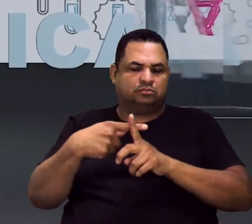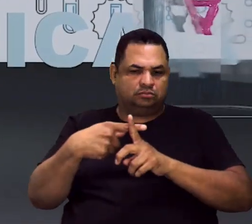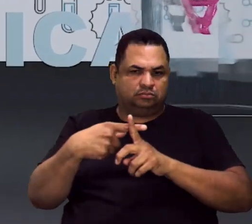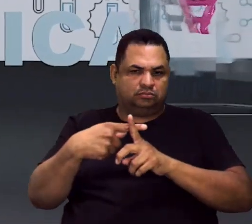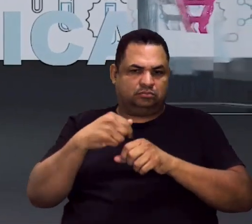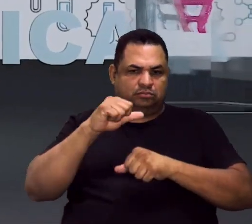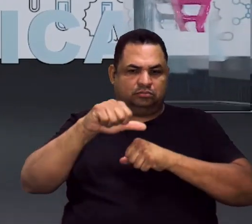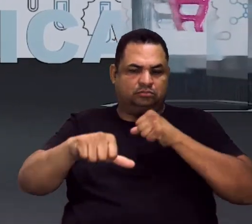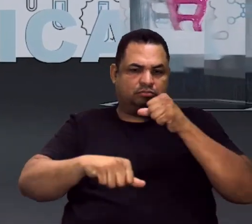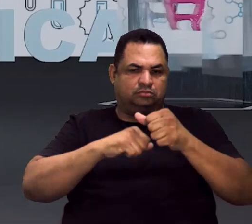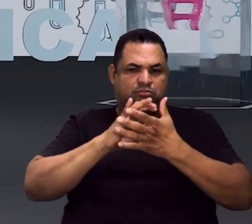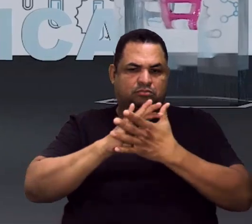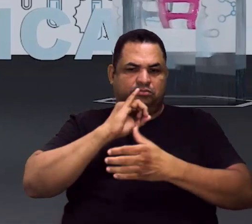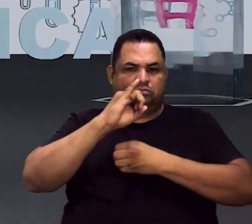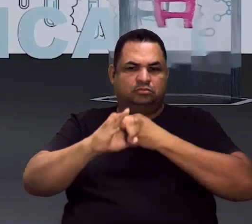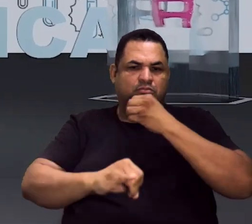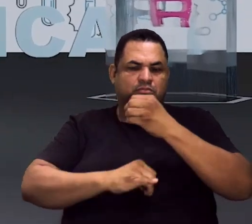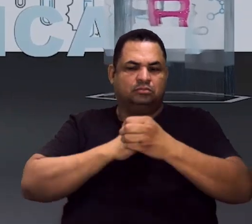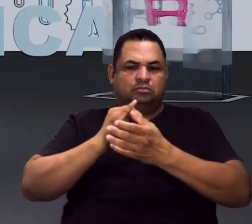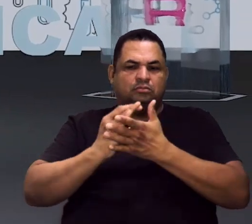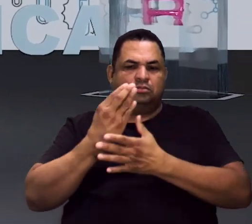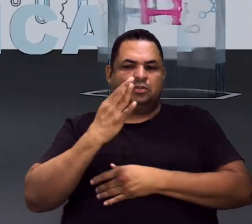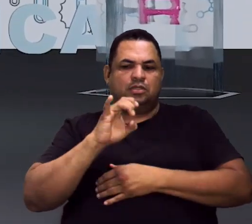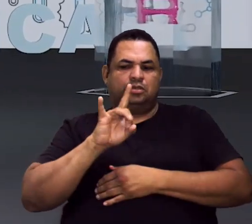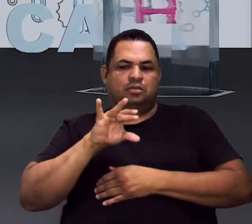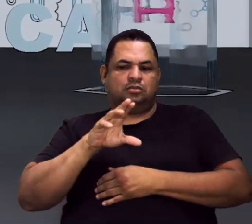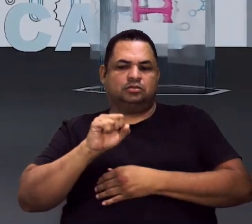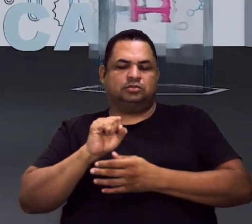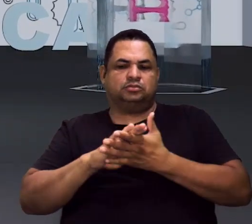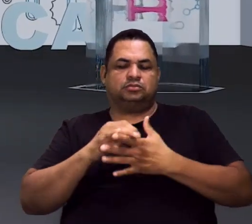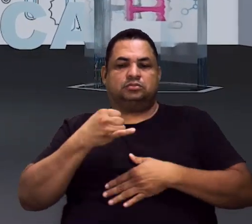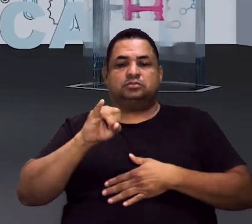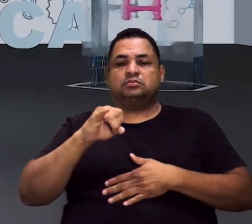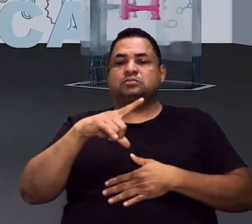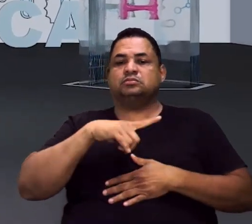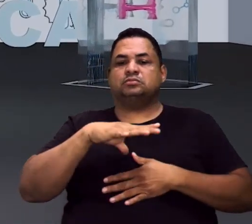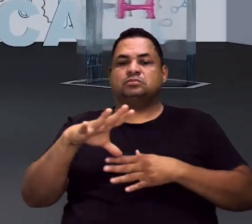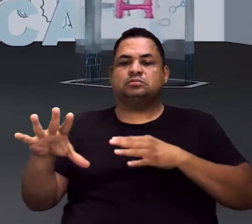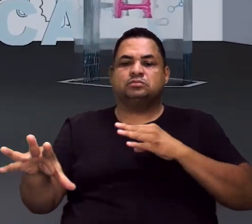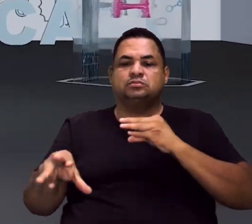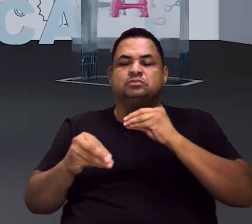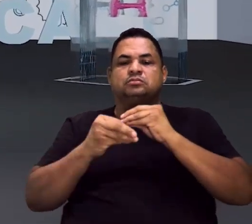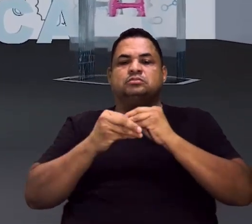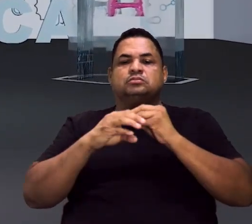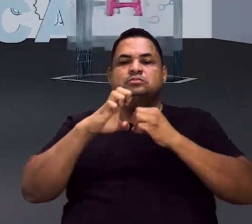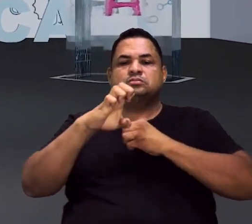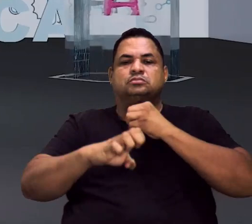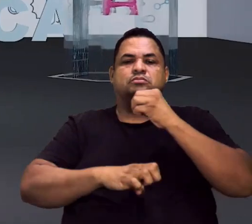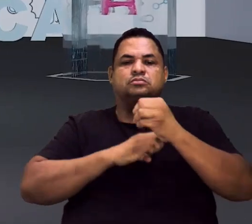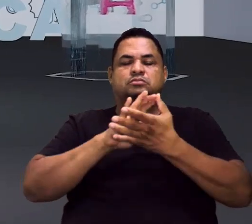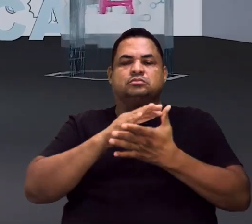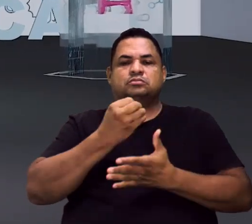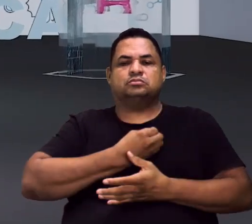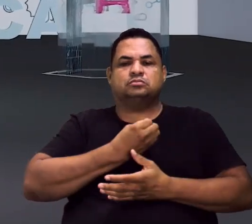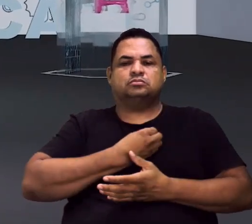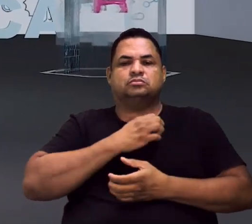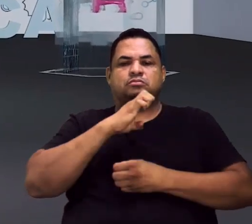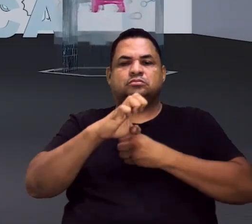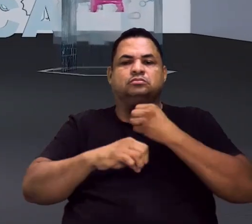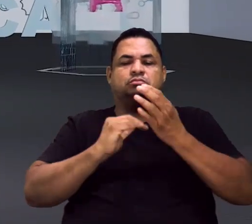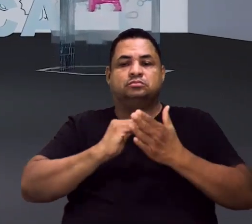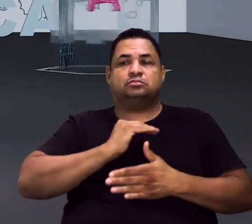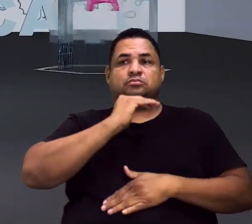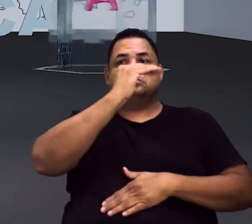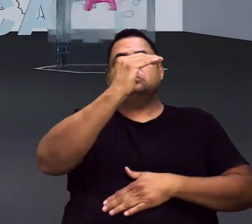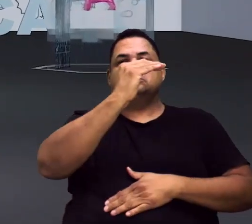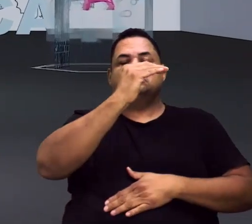se transformando no íon cátion. Se por acaso ele ganha elétrons, o número de elétrons é que vai ser maior